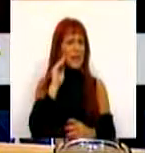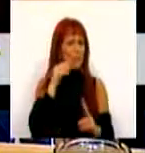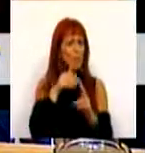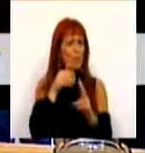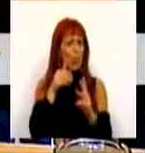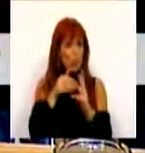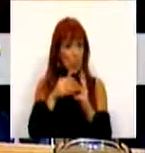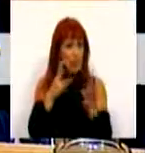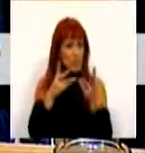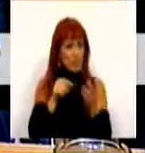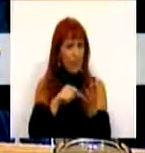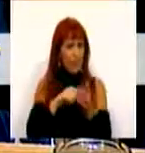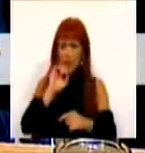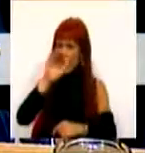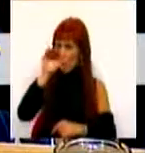concretas neste orçamento.